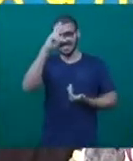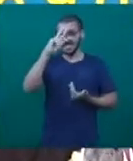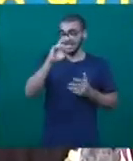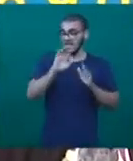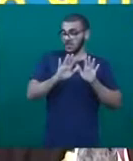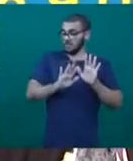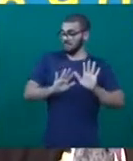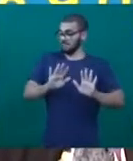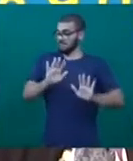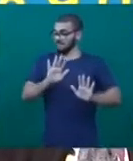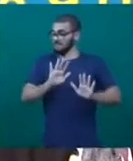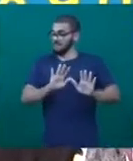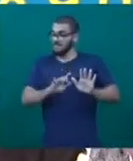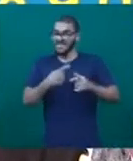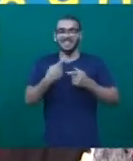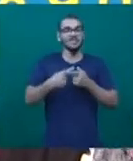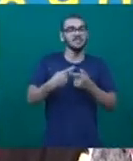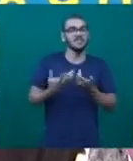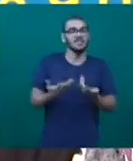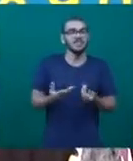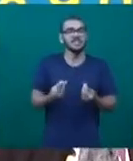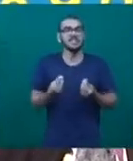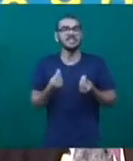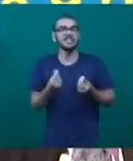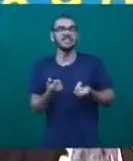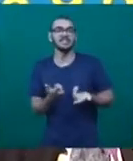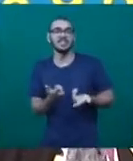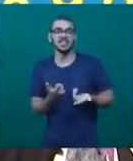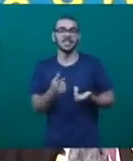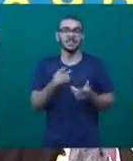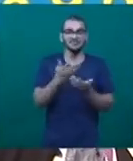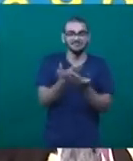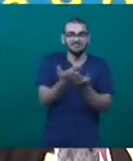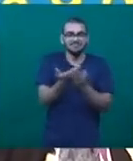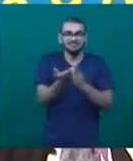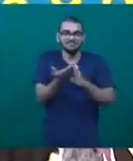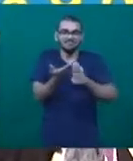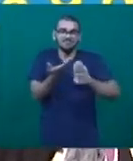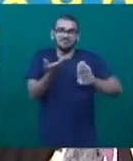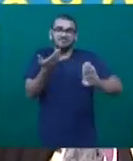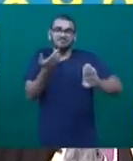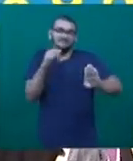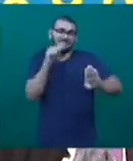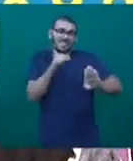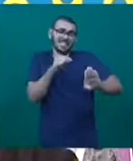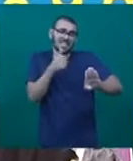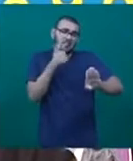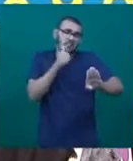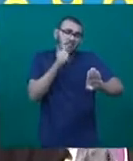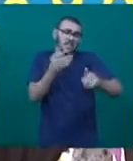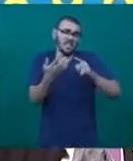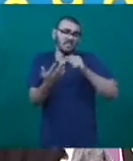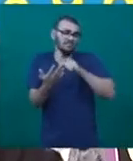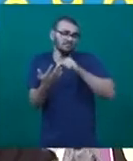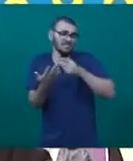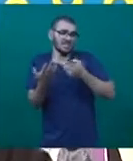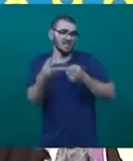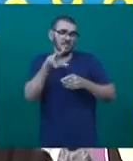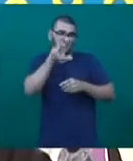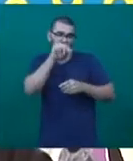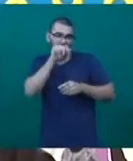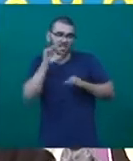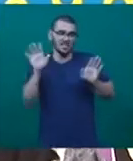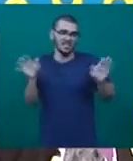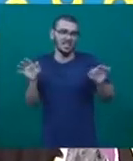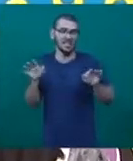delicada de ser contada, porque conta uma história de uma separação entre a menina e o passarinho, que na realidade são uma metáfora, é um